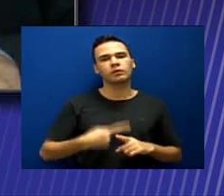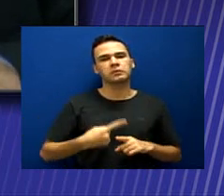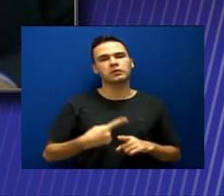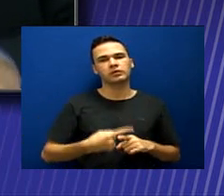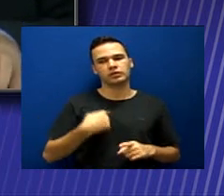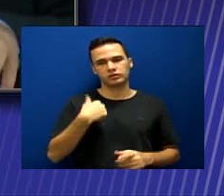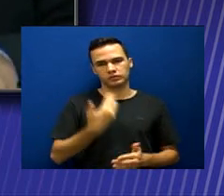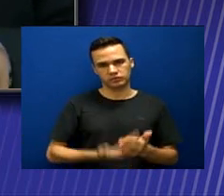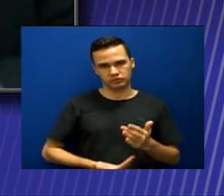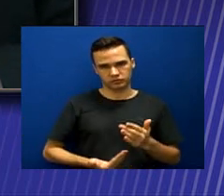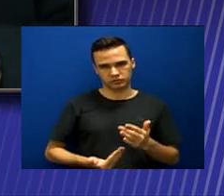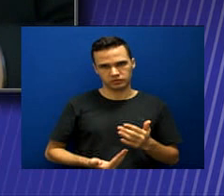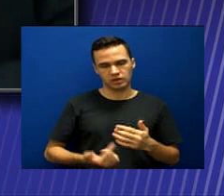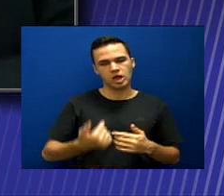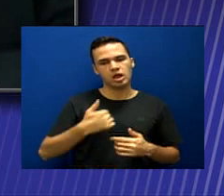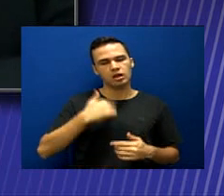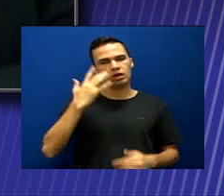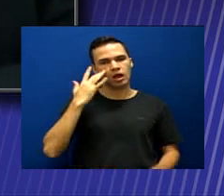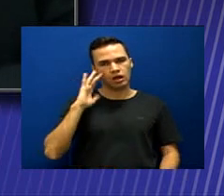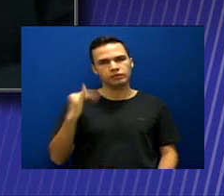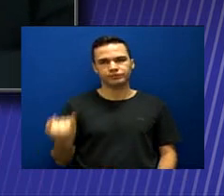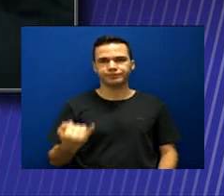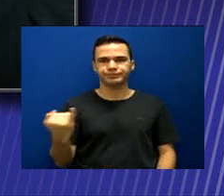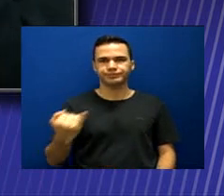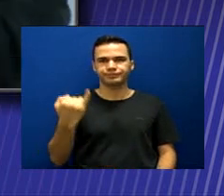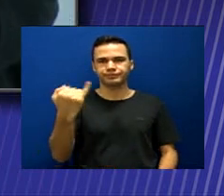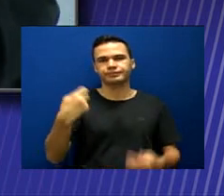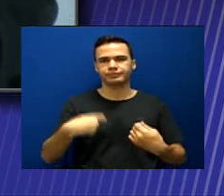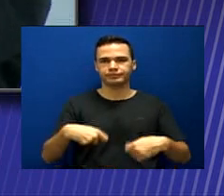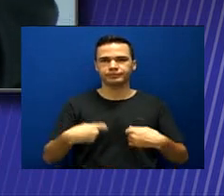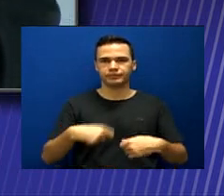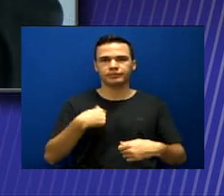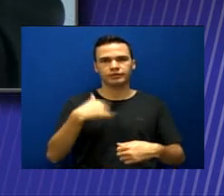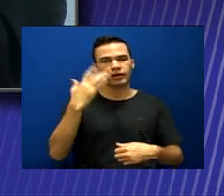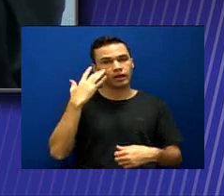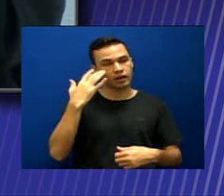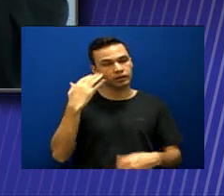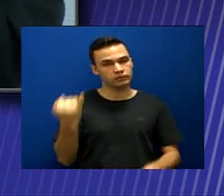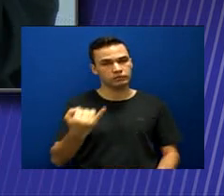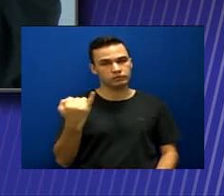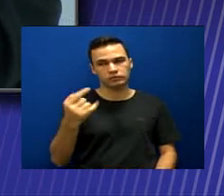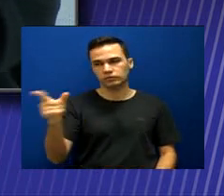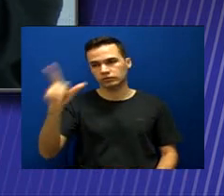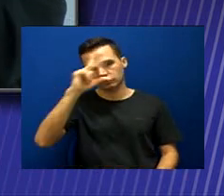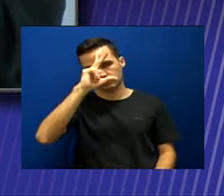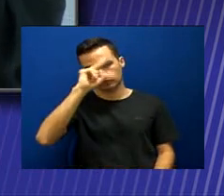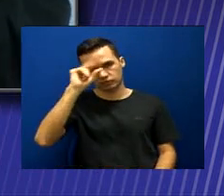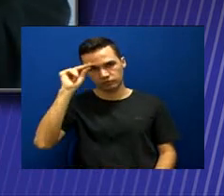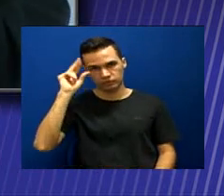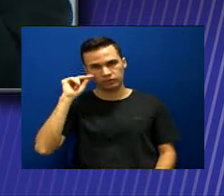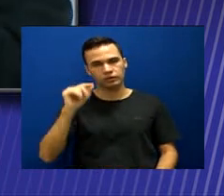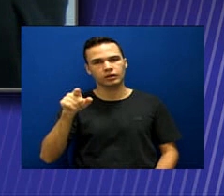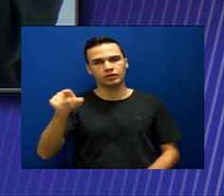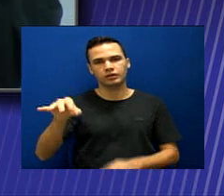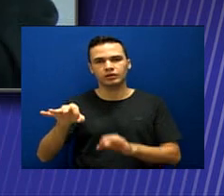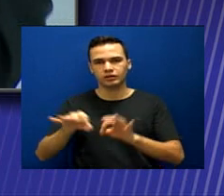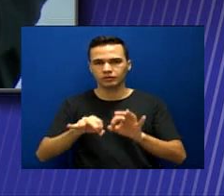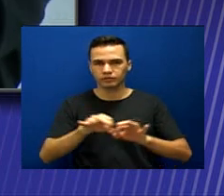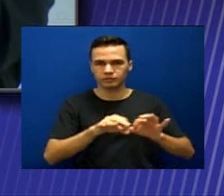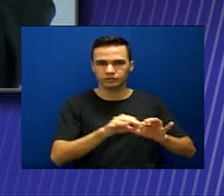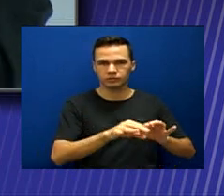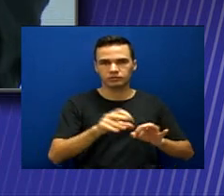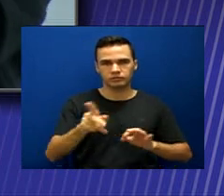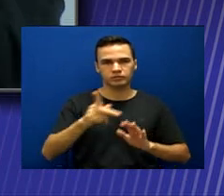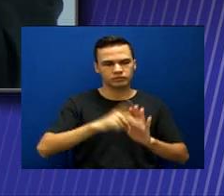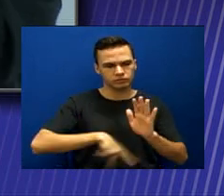que eu vou deixar de... Eu acho importantíssimo isso. E como acho importante é que o prefeito possa agilizar o processo